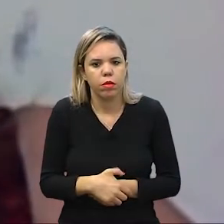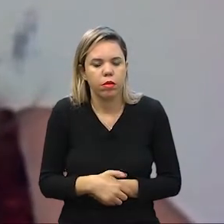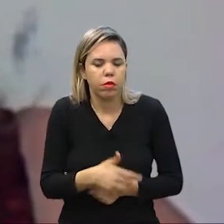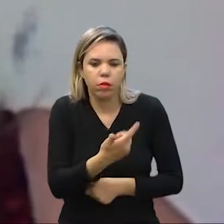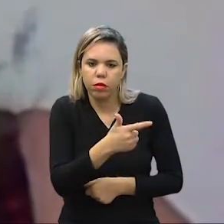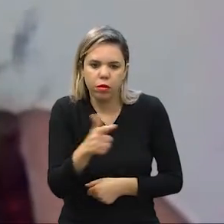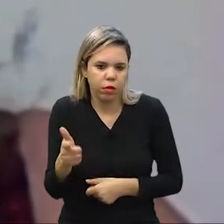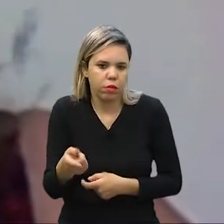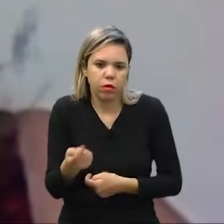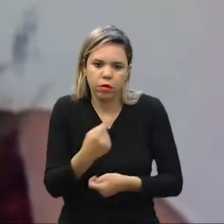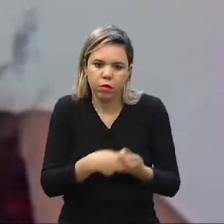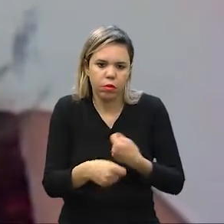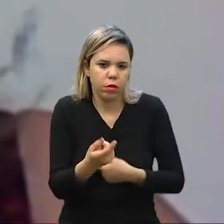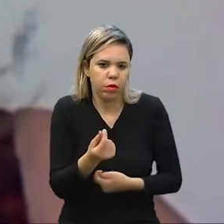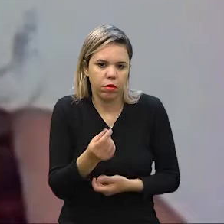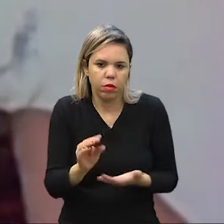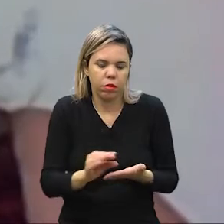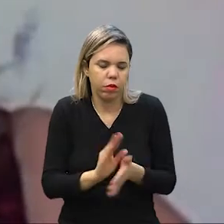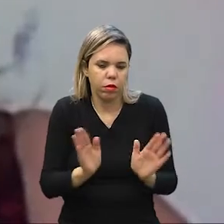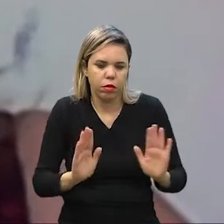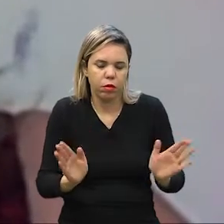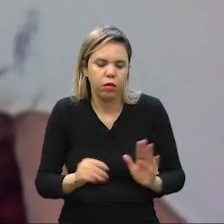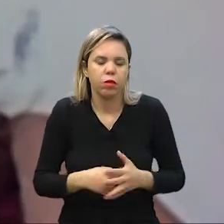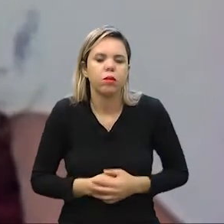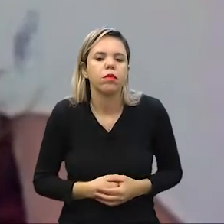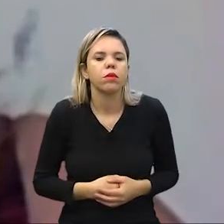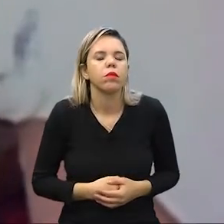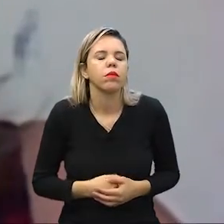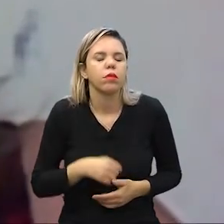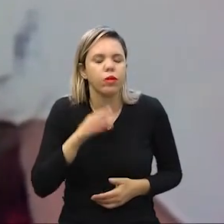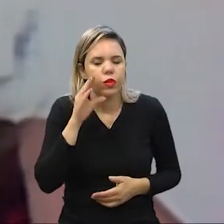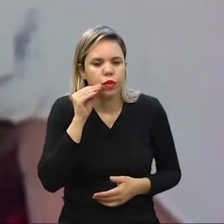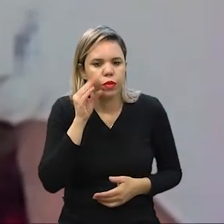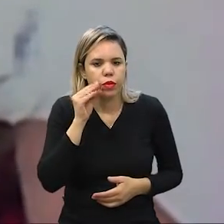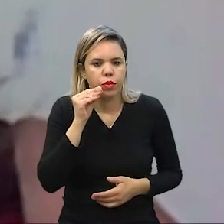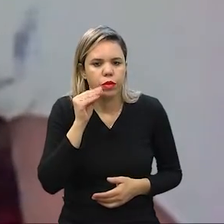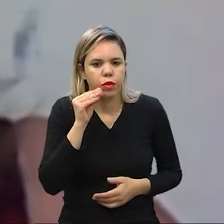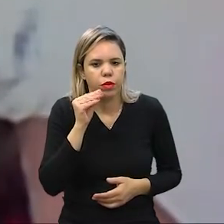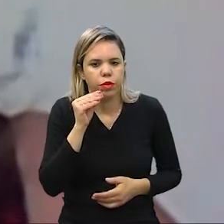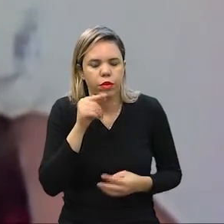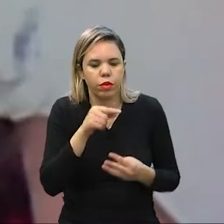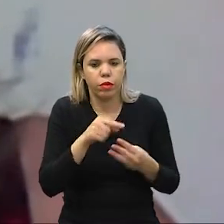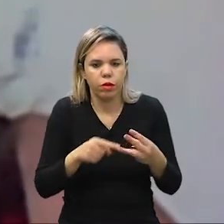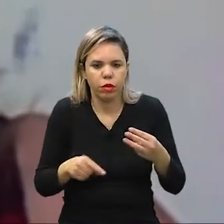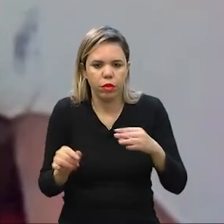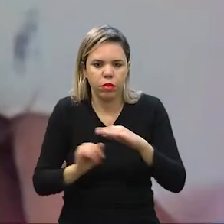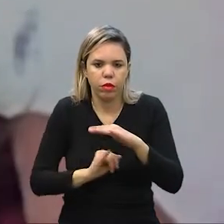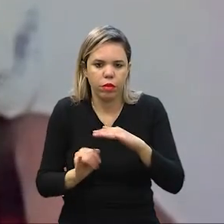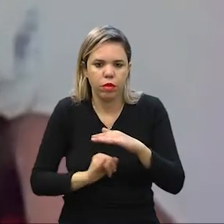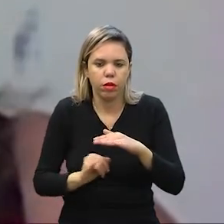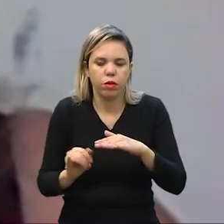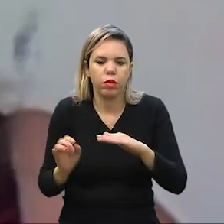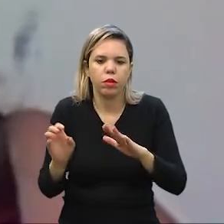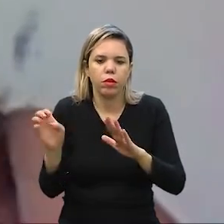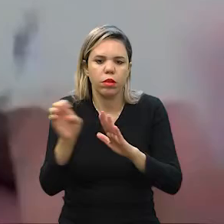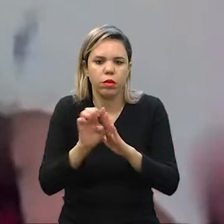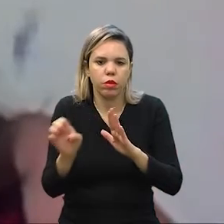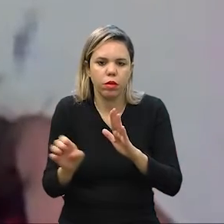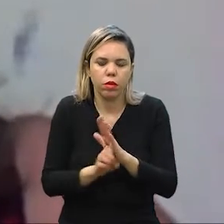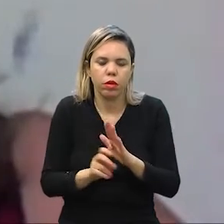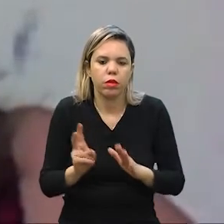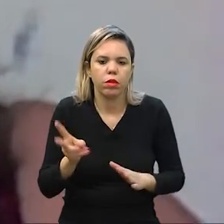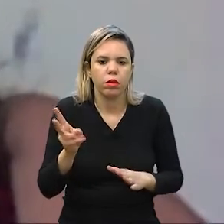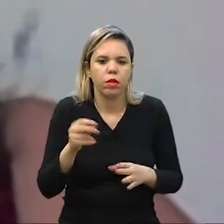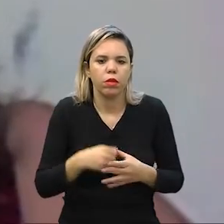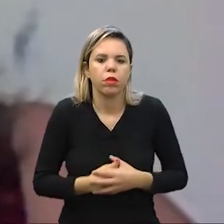não houve economia de recursos. Então, os funcionários desses 3 institutos são estatutários,